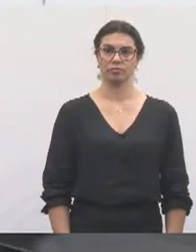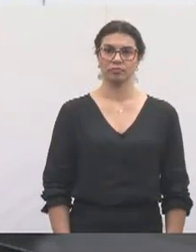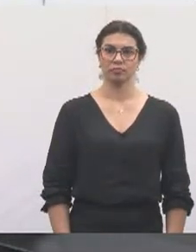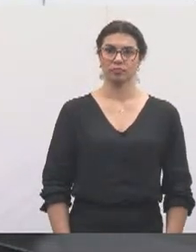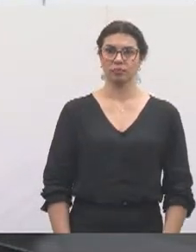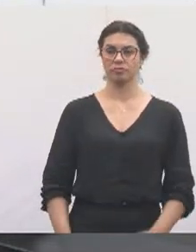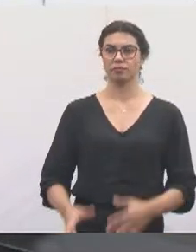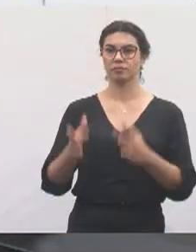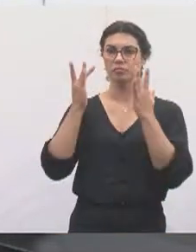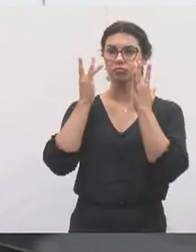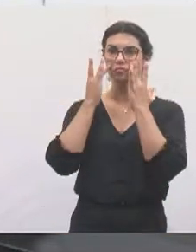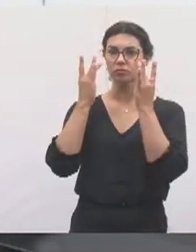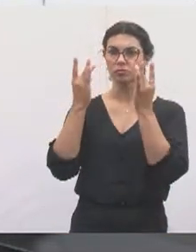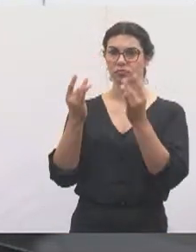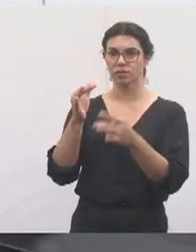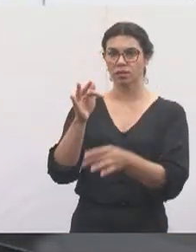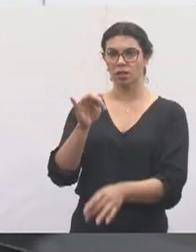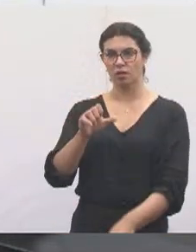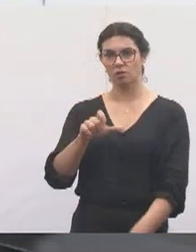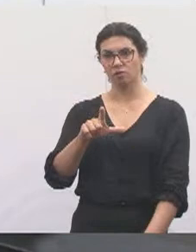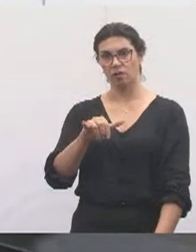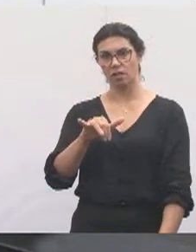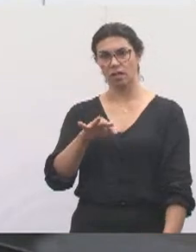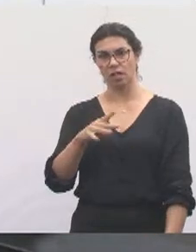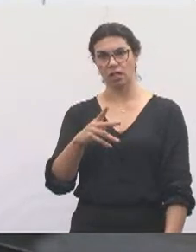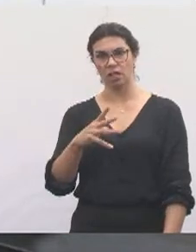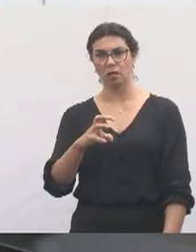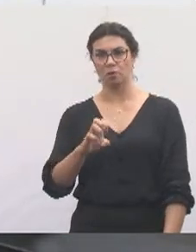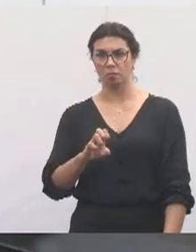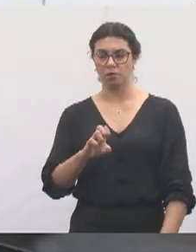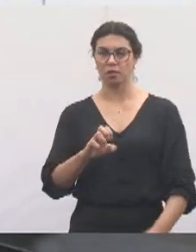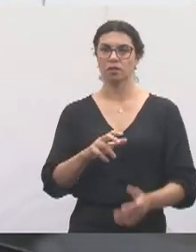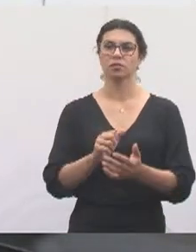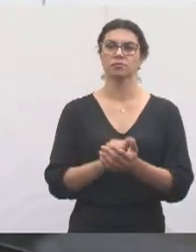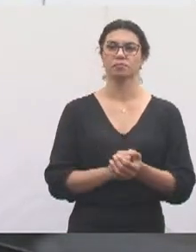Atenciosamente Felipe Silva Santos Júnior Engenheiro